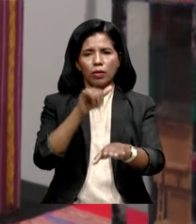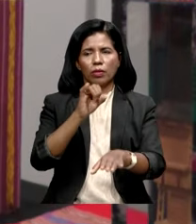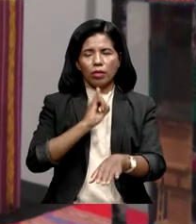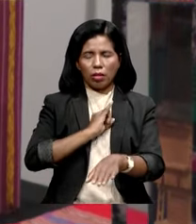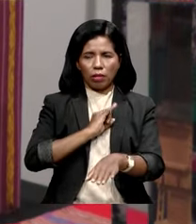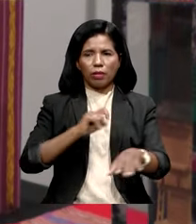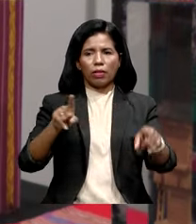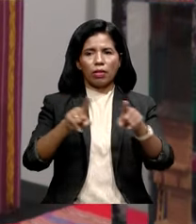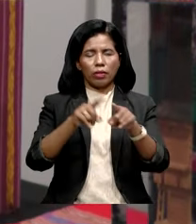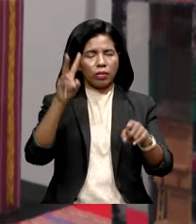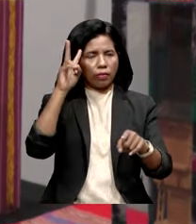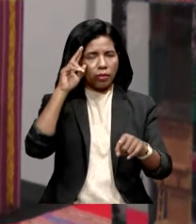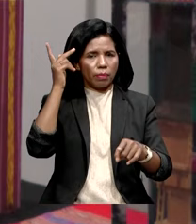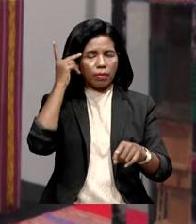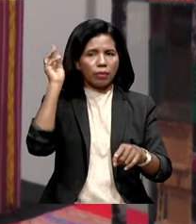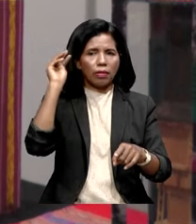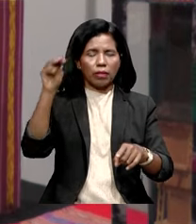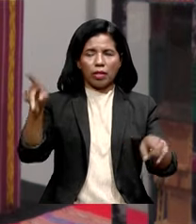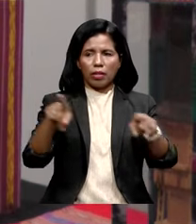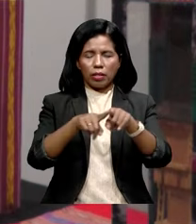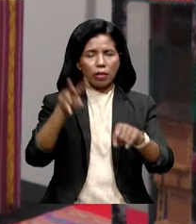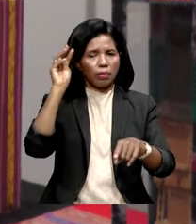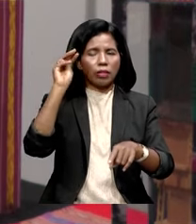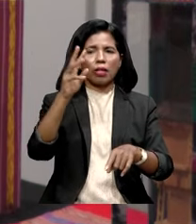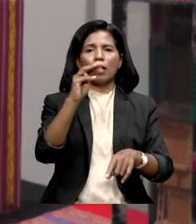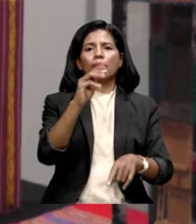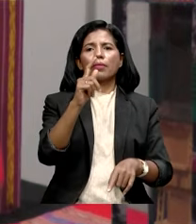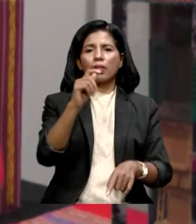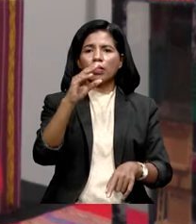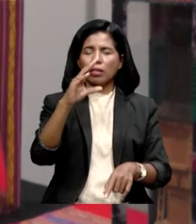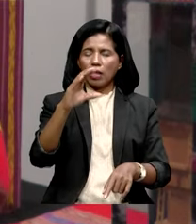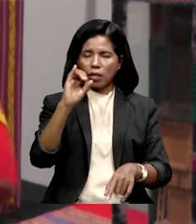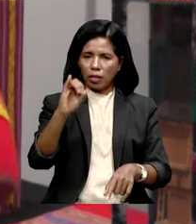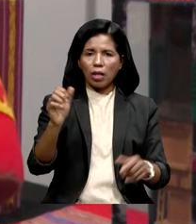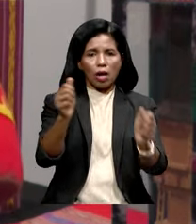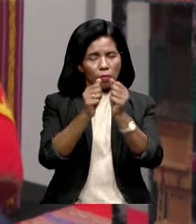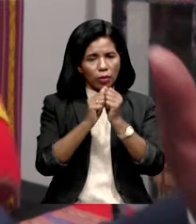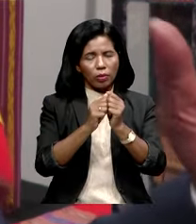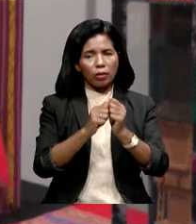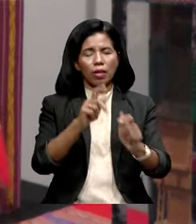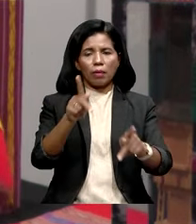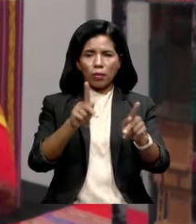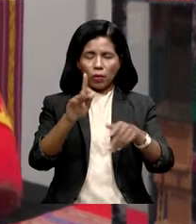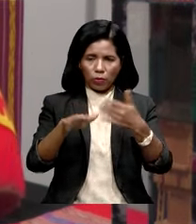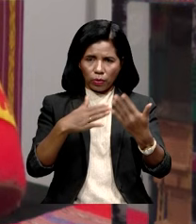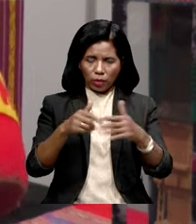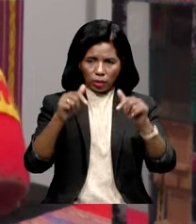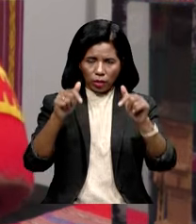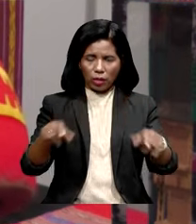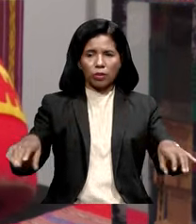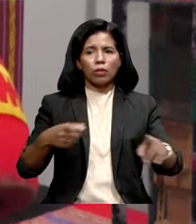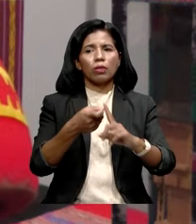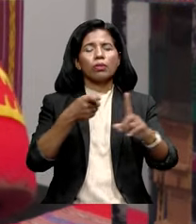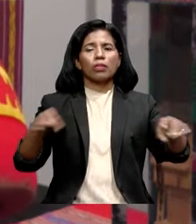a vice-primeiro-ministro, no Nemos, a nessa ministro do turismo, a moto com a comunidade, Rene, Liu-se com a